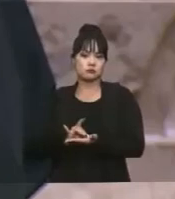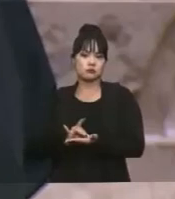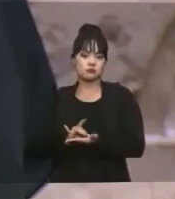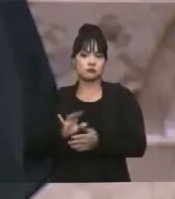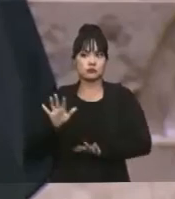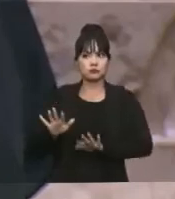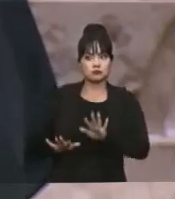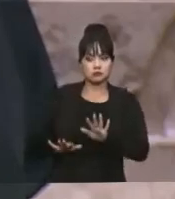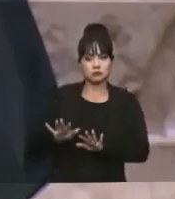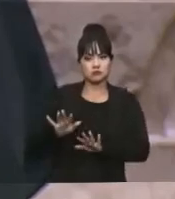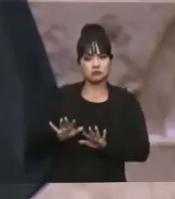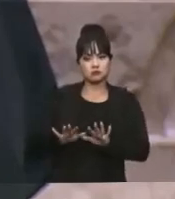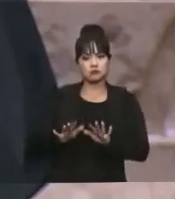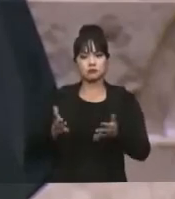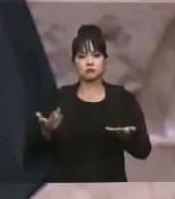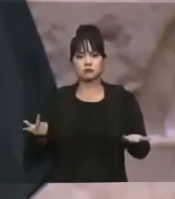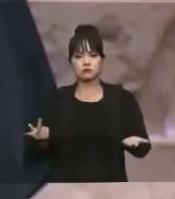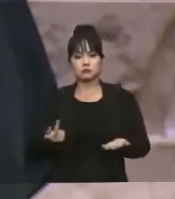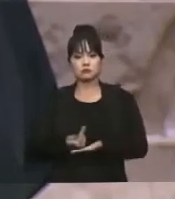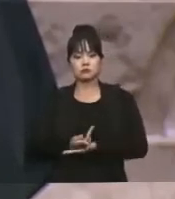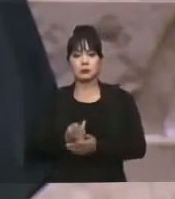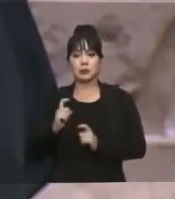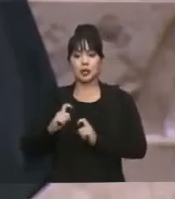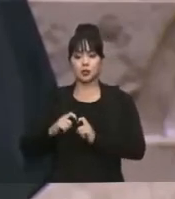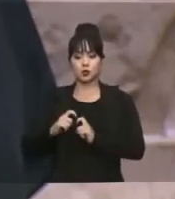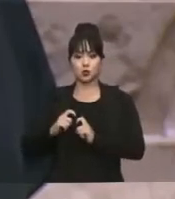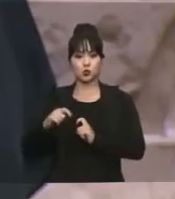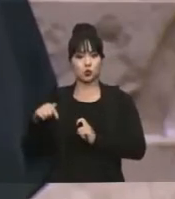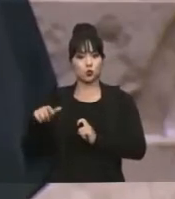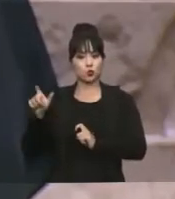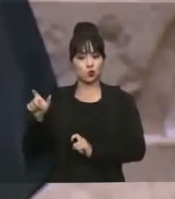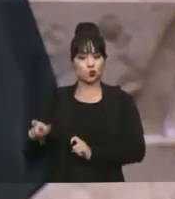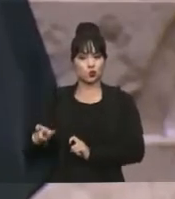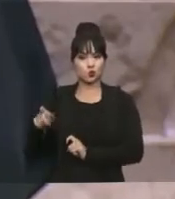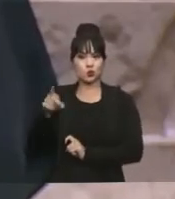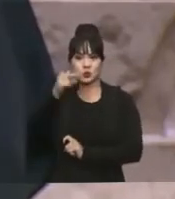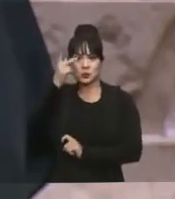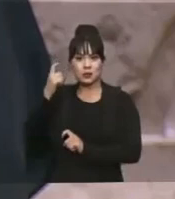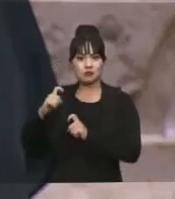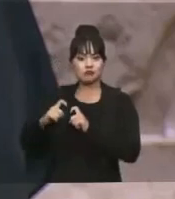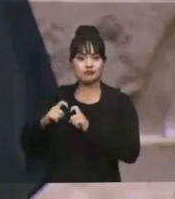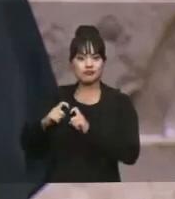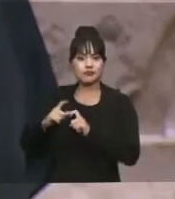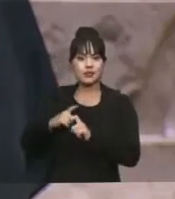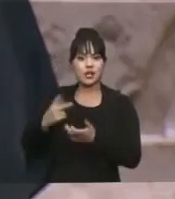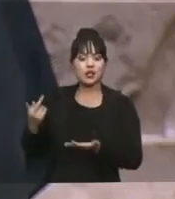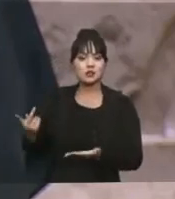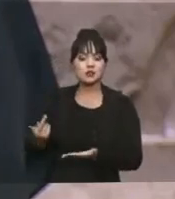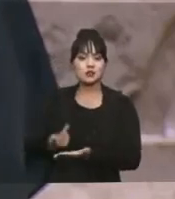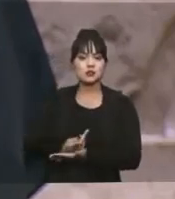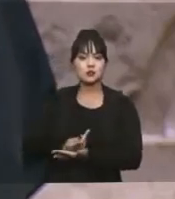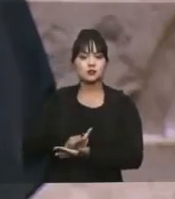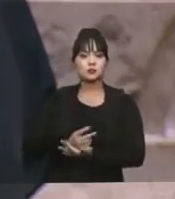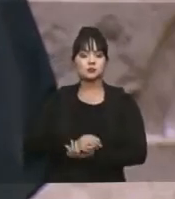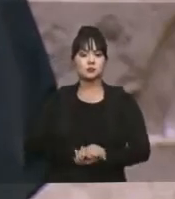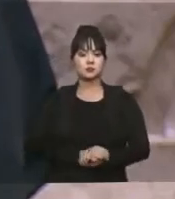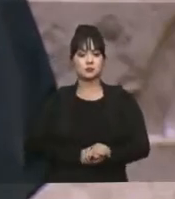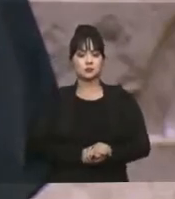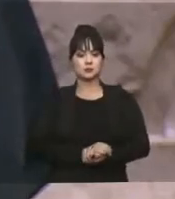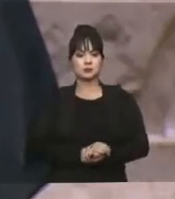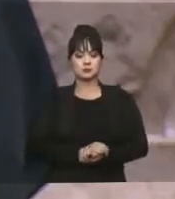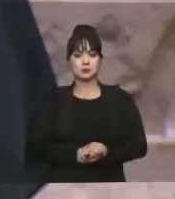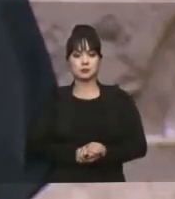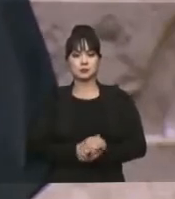atos, dos atos médicos propícios à realização da